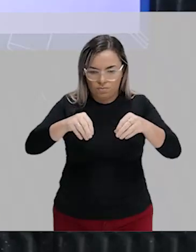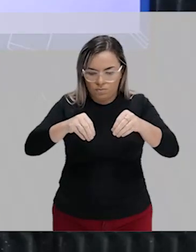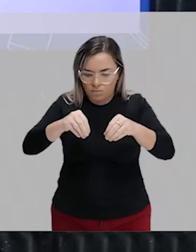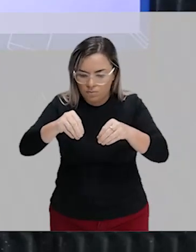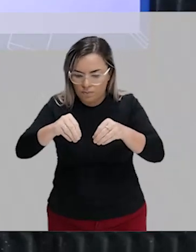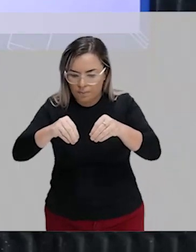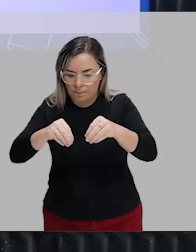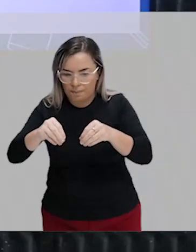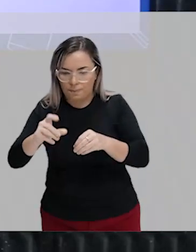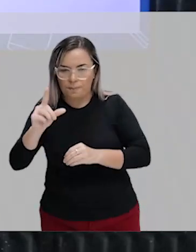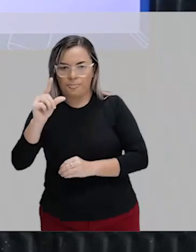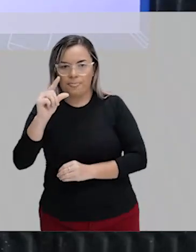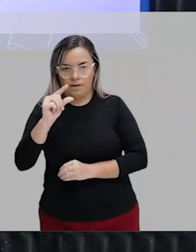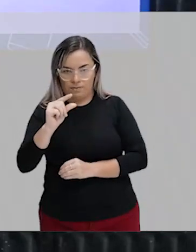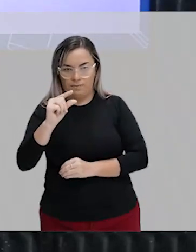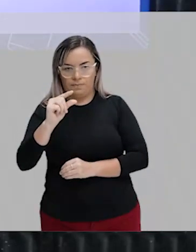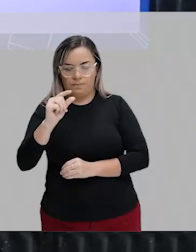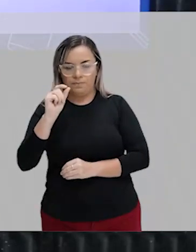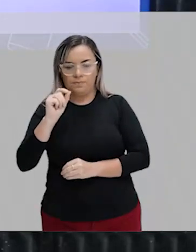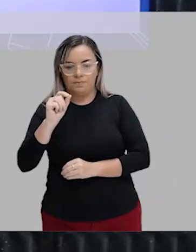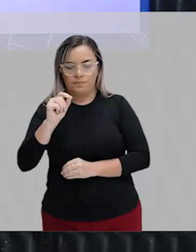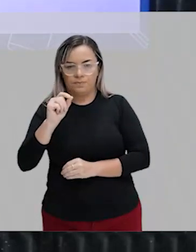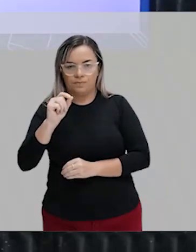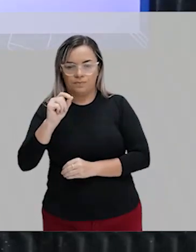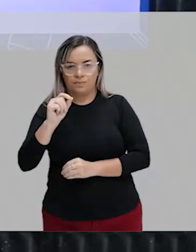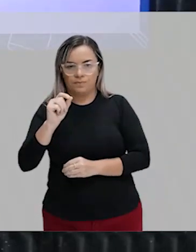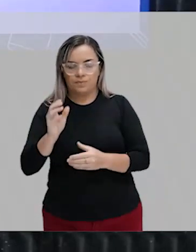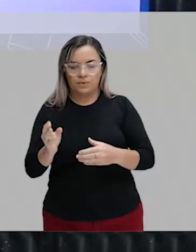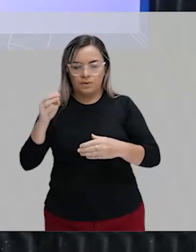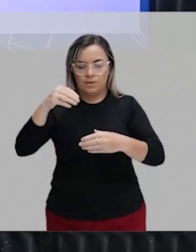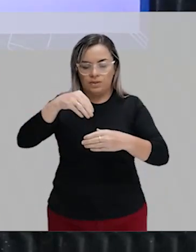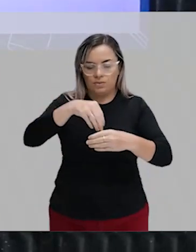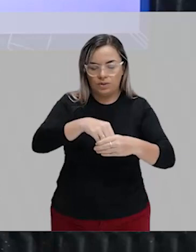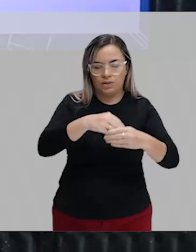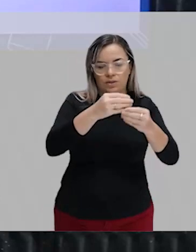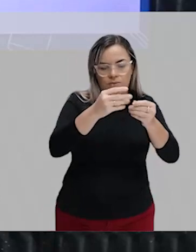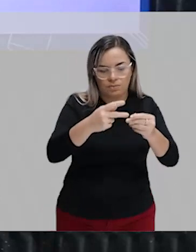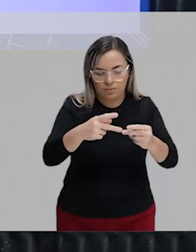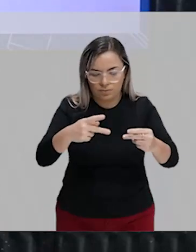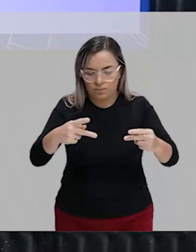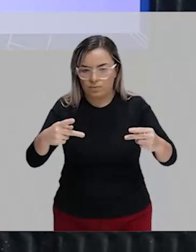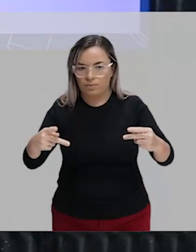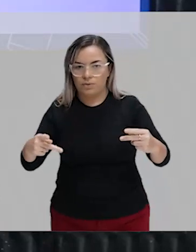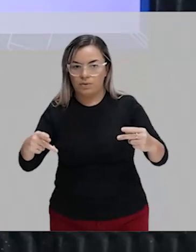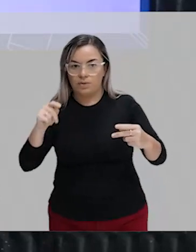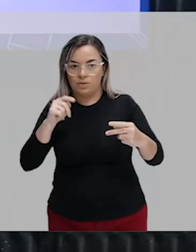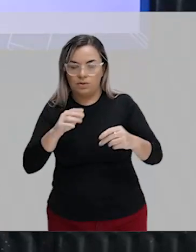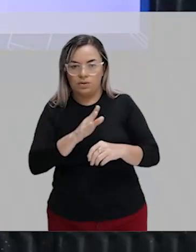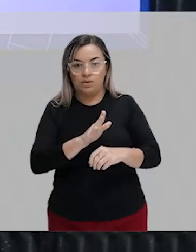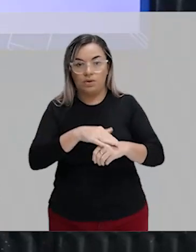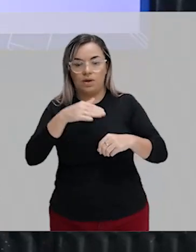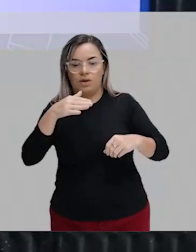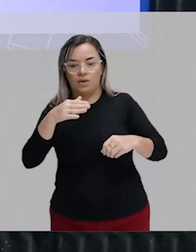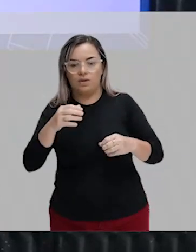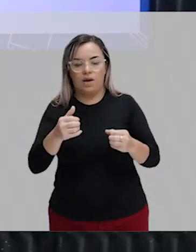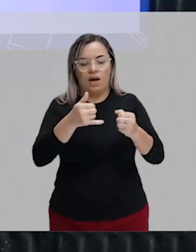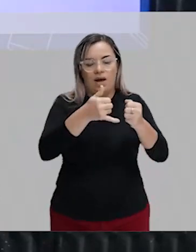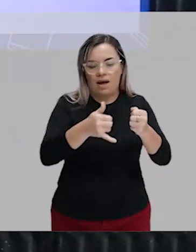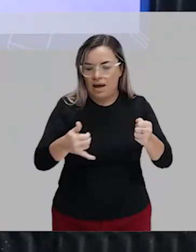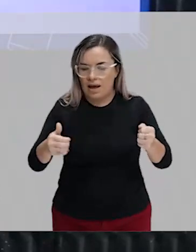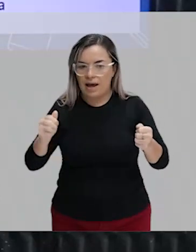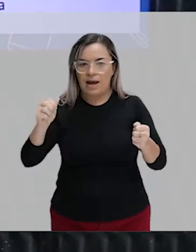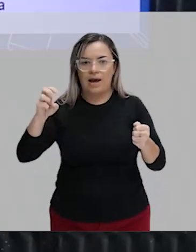menores. Essas partículas menores, que constituem as proteínas, elas são chamadas de